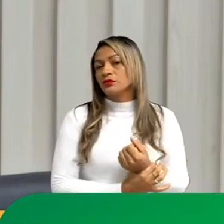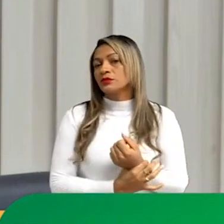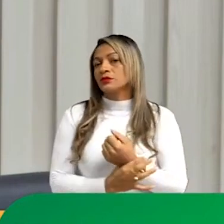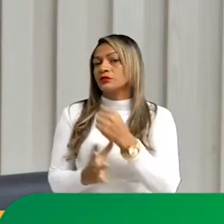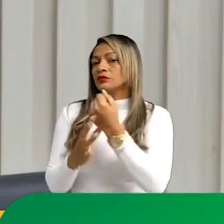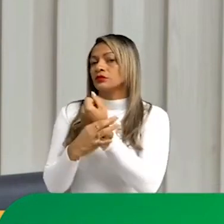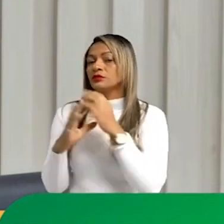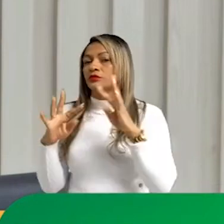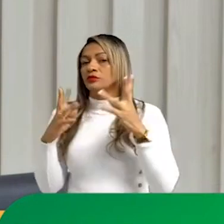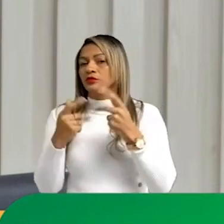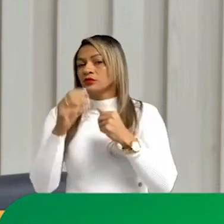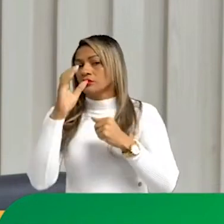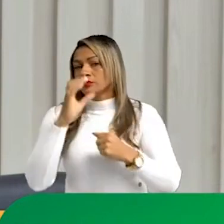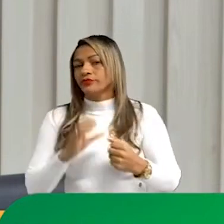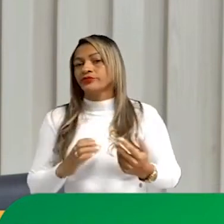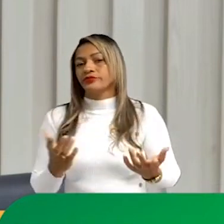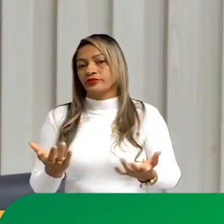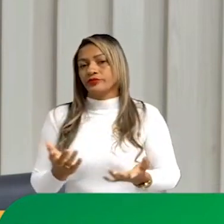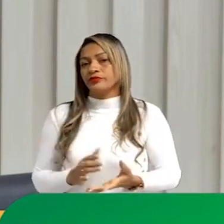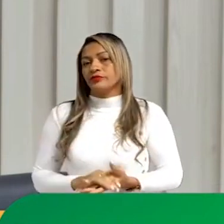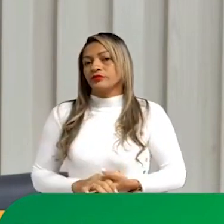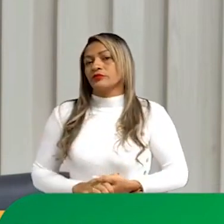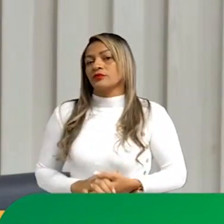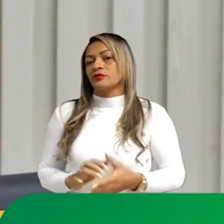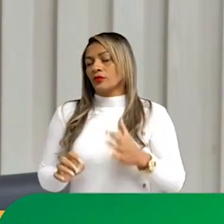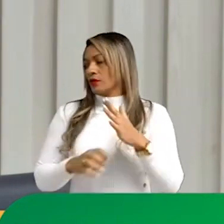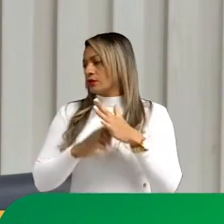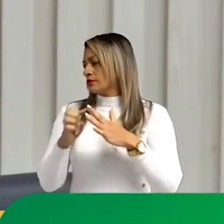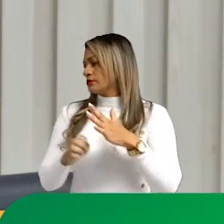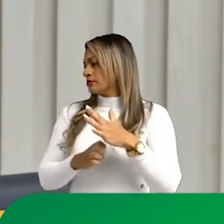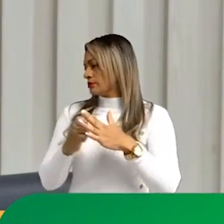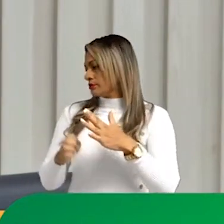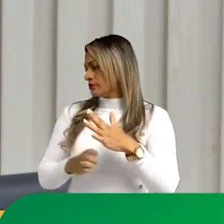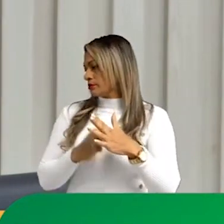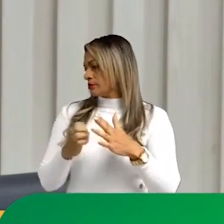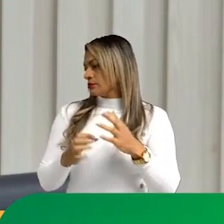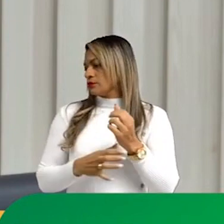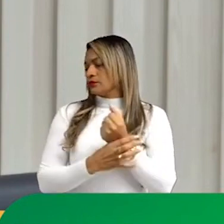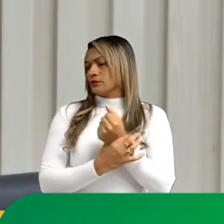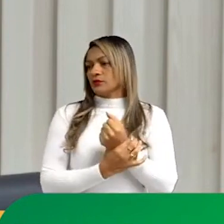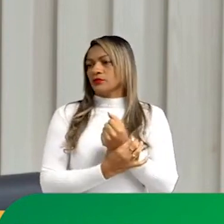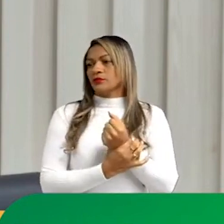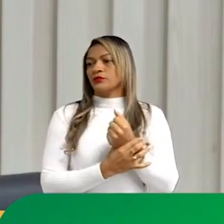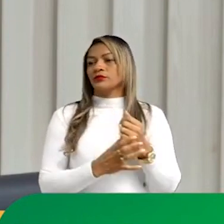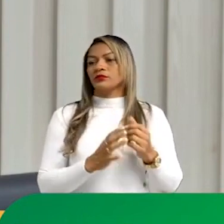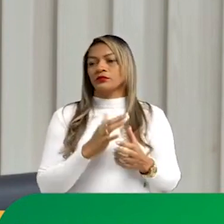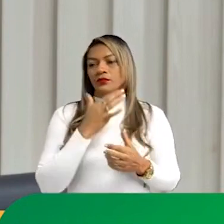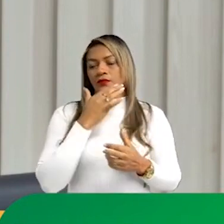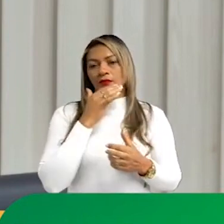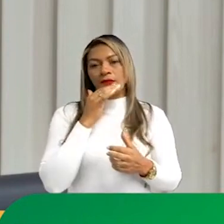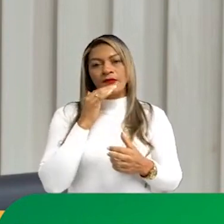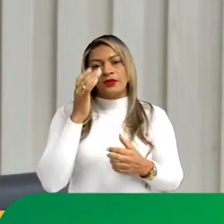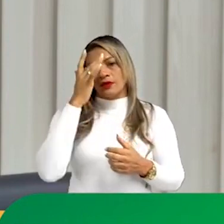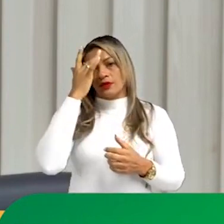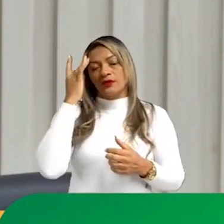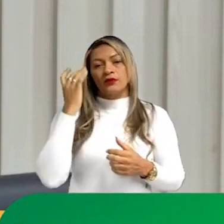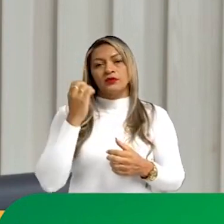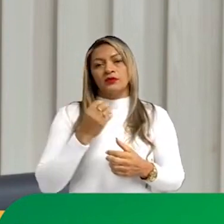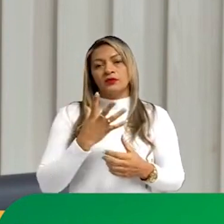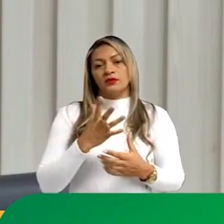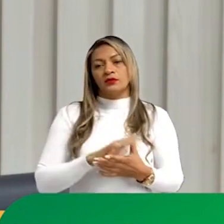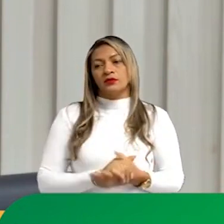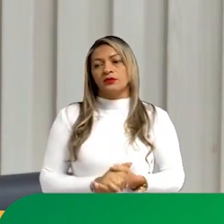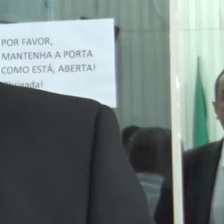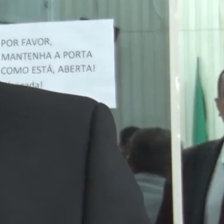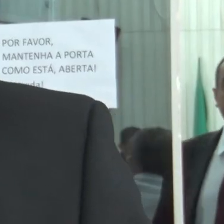tá disponibilizando, aprovando esses títulos de amigo da escola, para dessa forma também